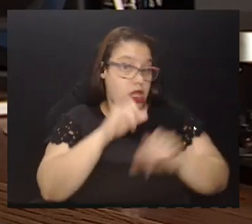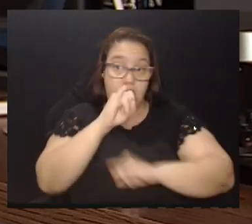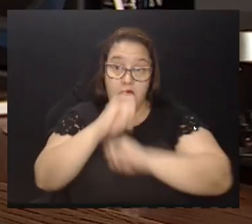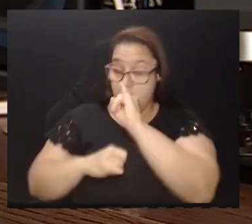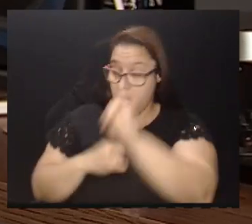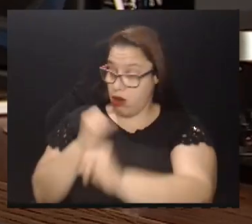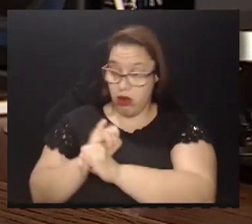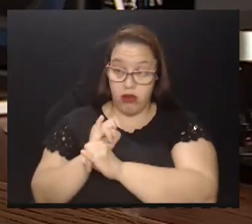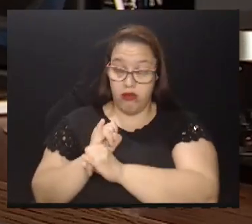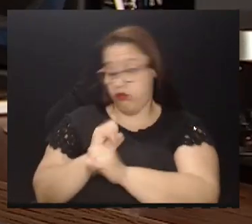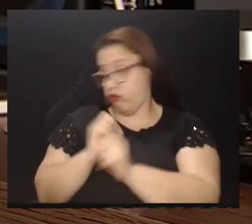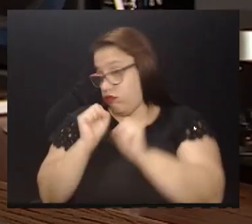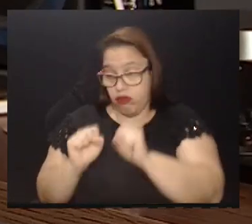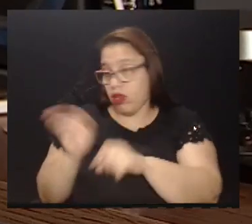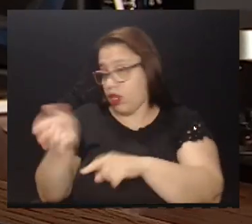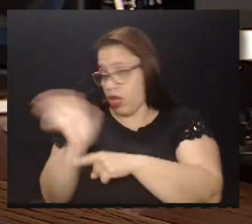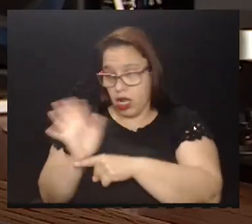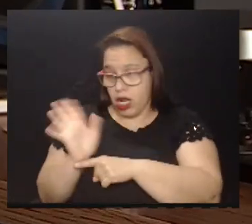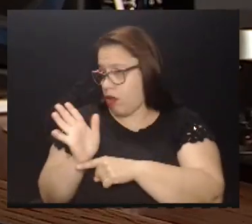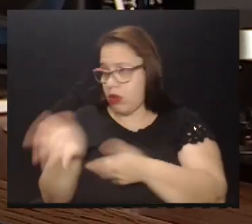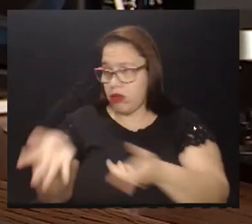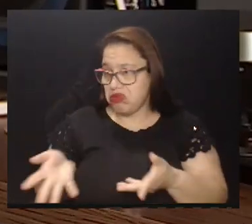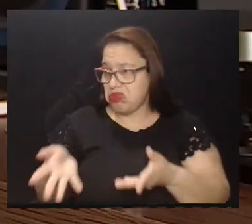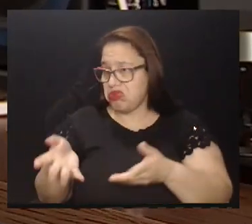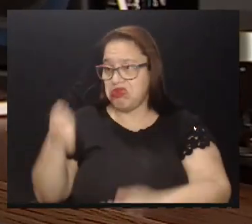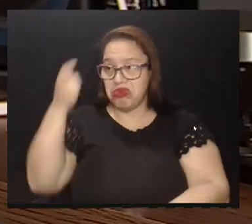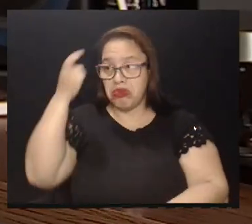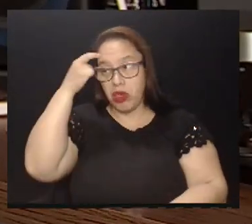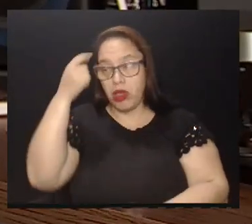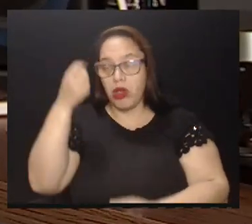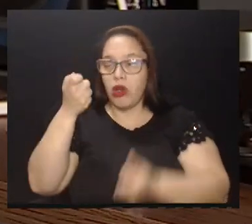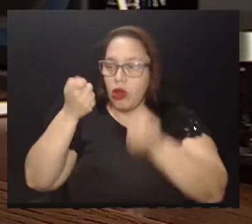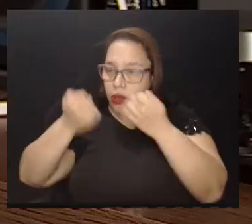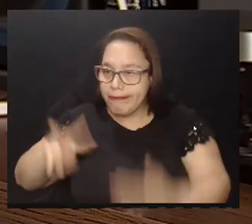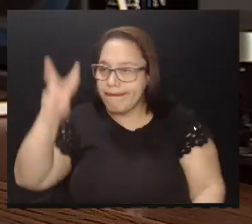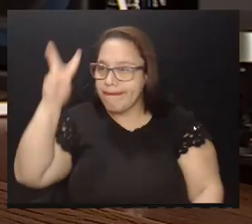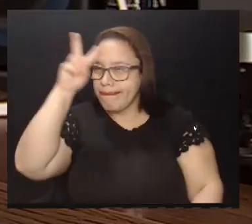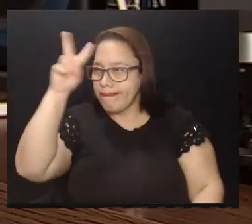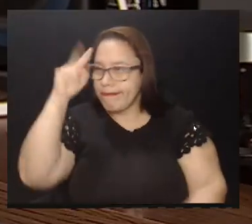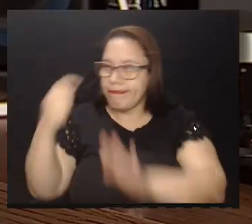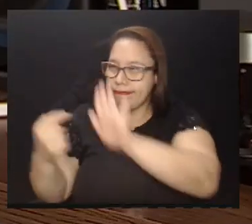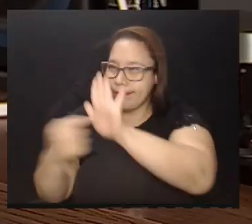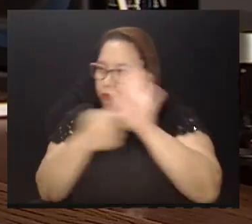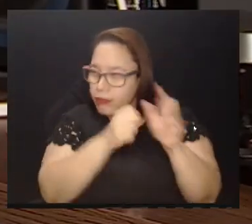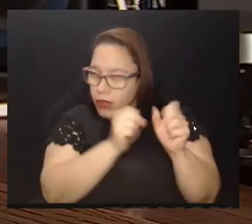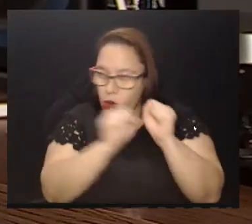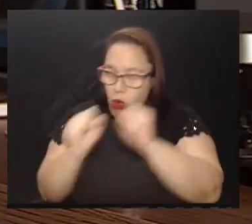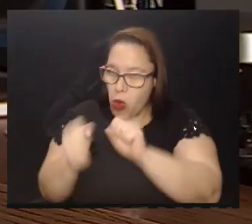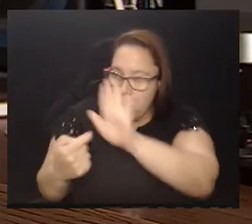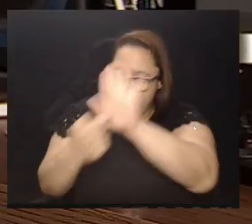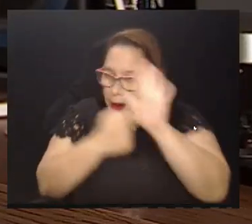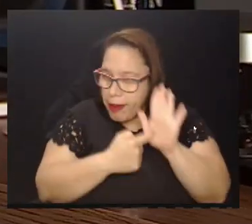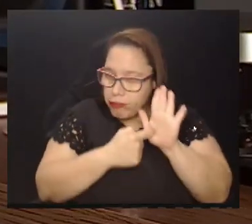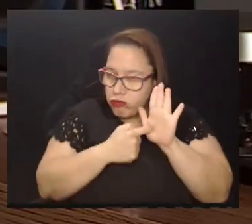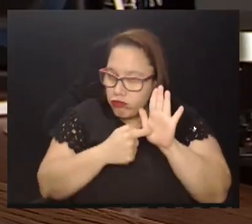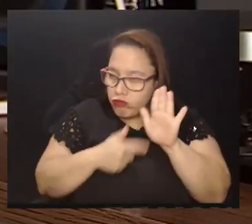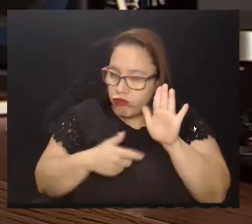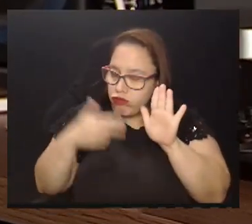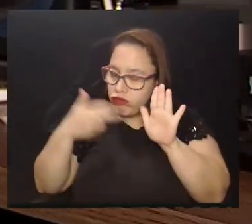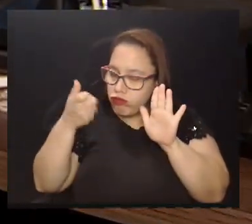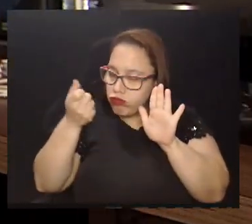cinema. Quando a gente pensa em contar histórias através das imagens e acredita no poder que a imagem tem para construir a narrativa, a gente está falando de